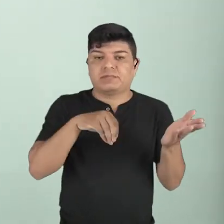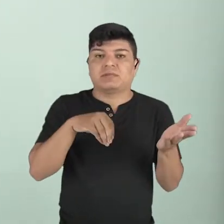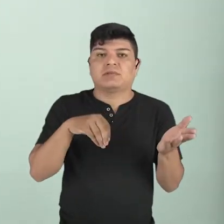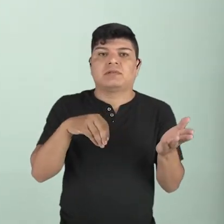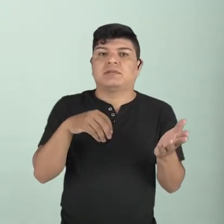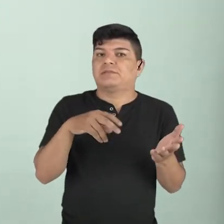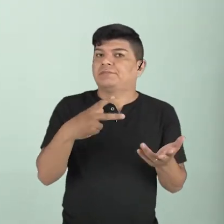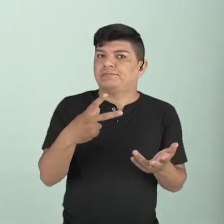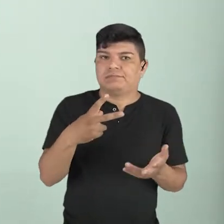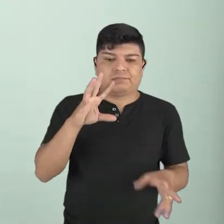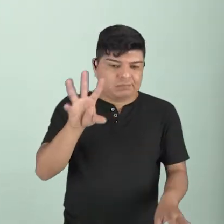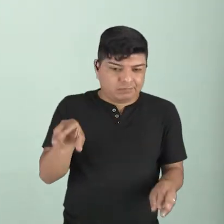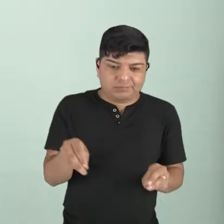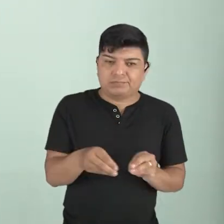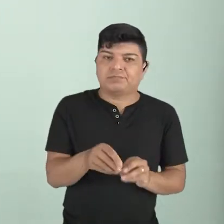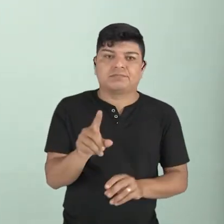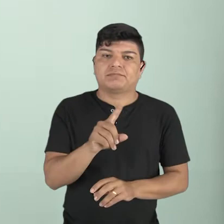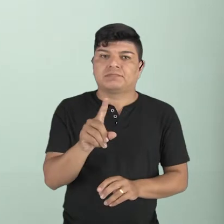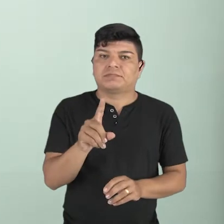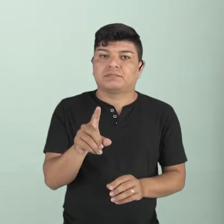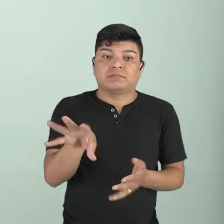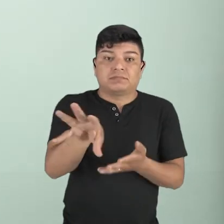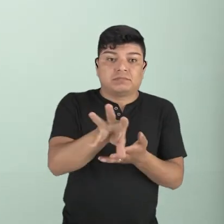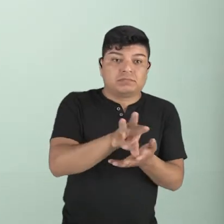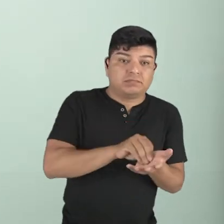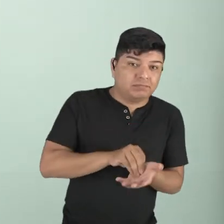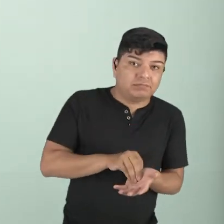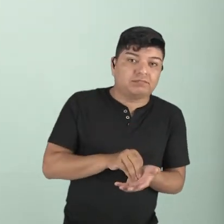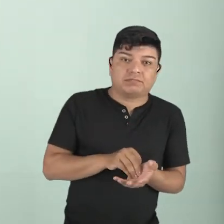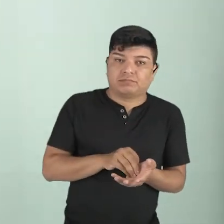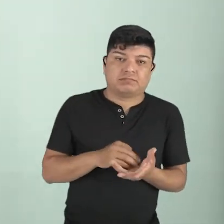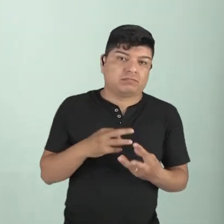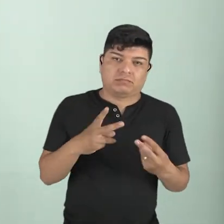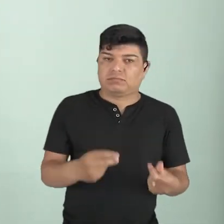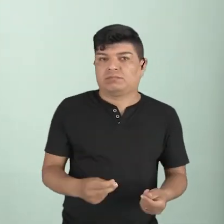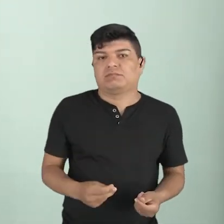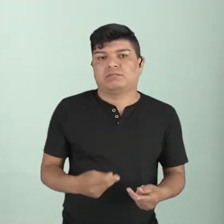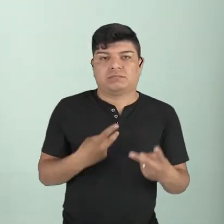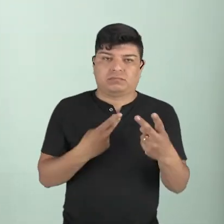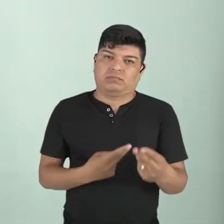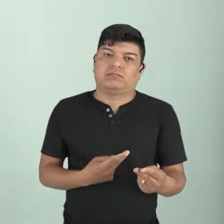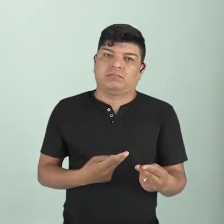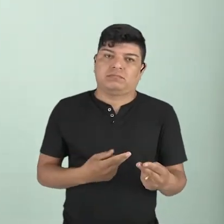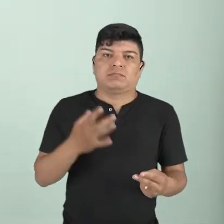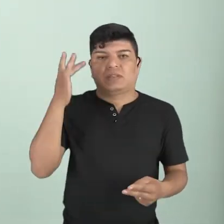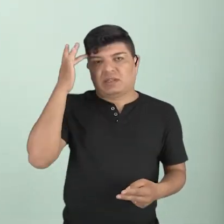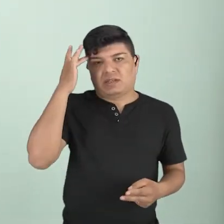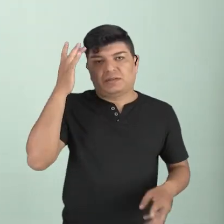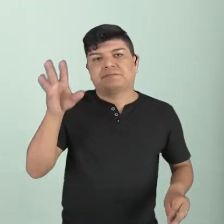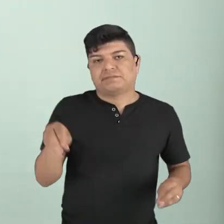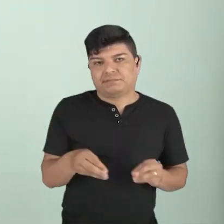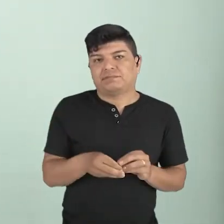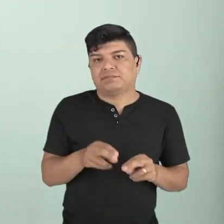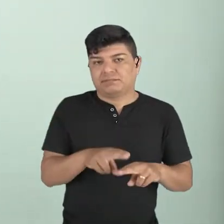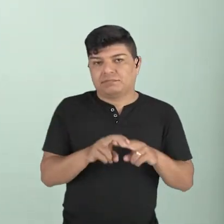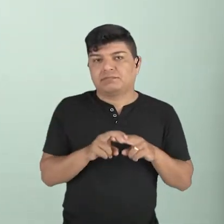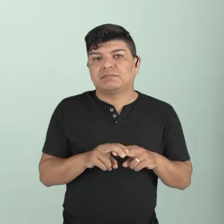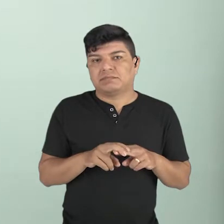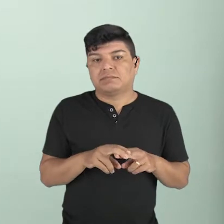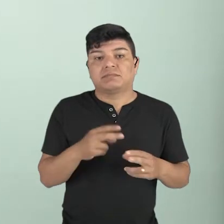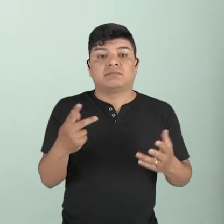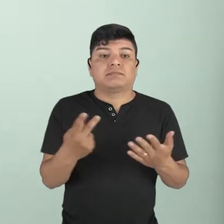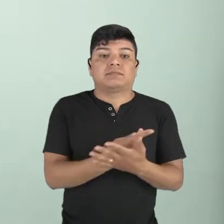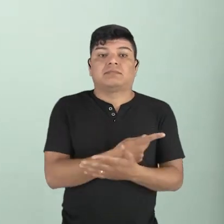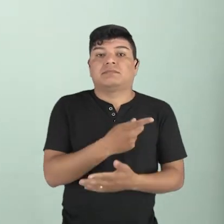parágrafo. Você não estava fazendo um resumo, você estava fazendo um fichamento, mas achando que estava fazendo resumo. O resumo